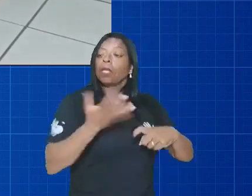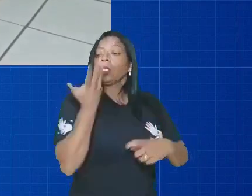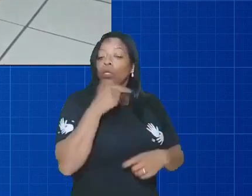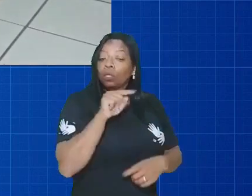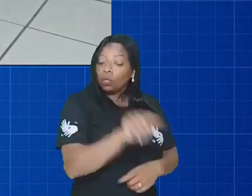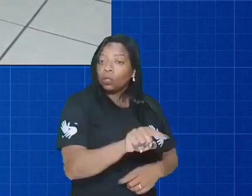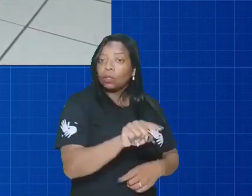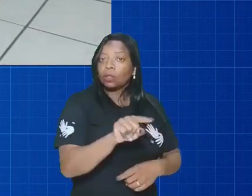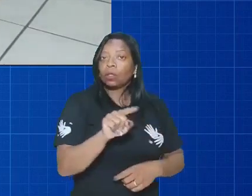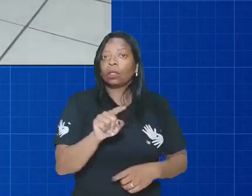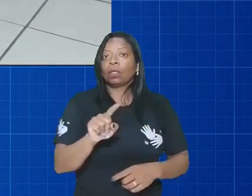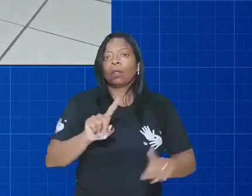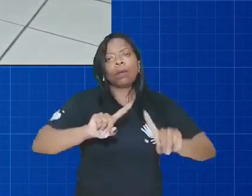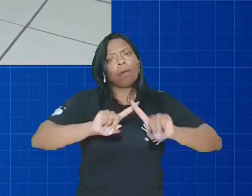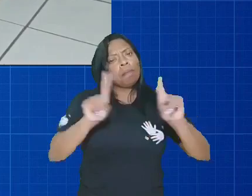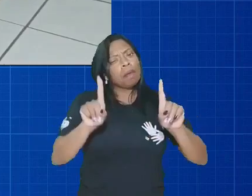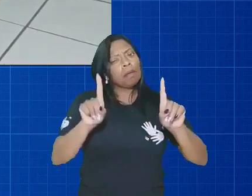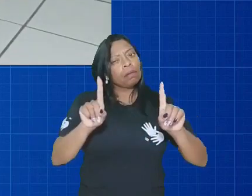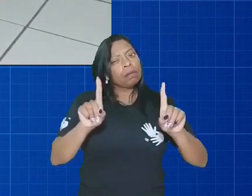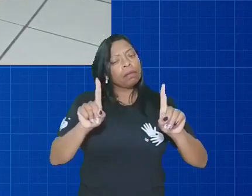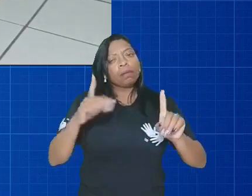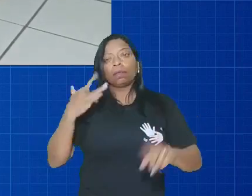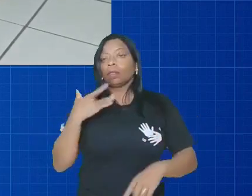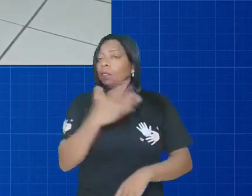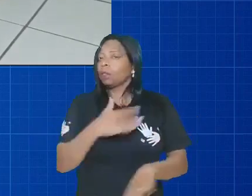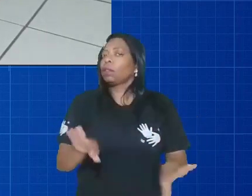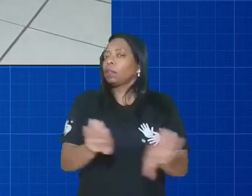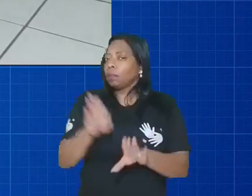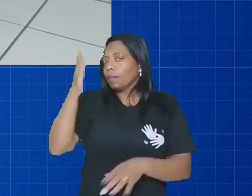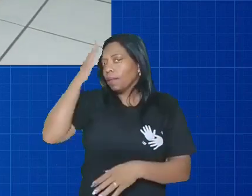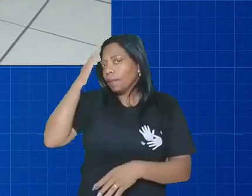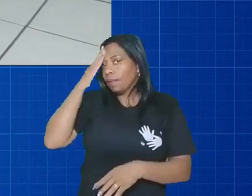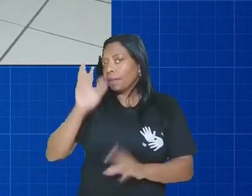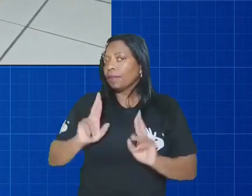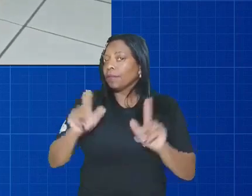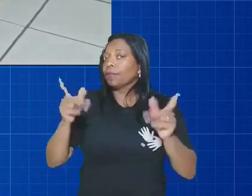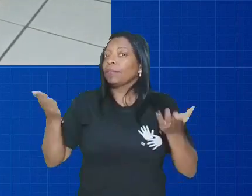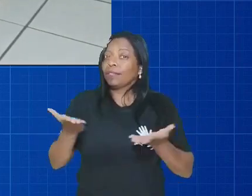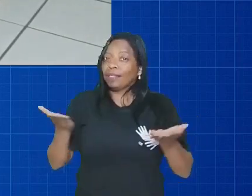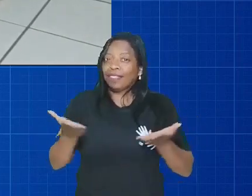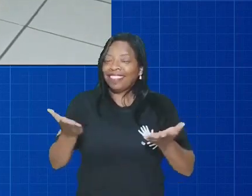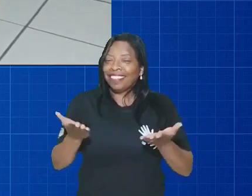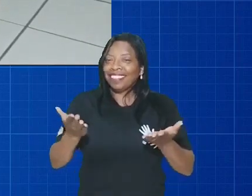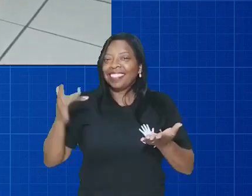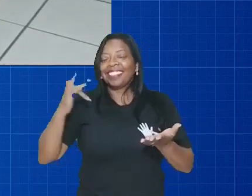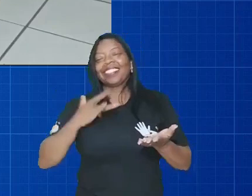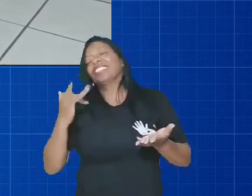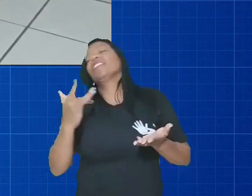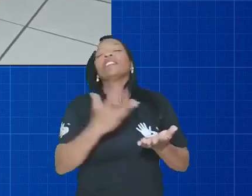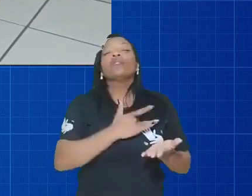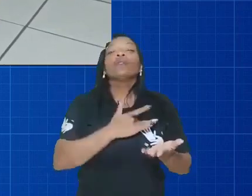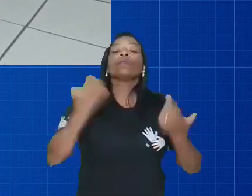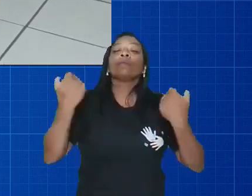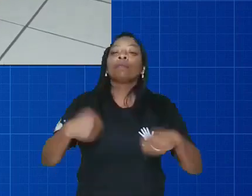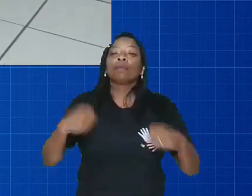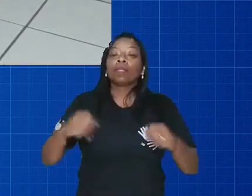Mas como a saúde também, né, ela já mudou o seu know-how de entendimento, de que não é só ausência de doença, a saúde se faz